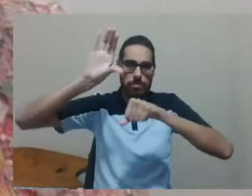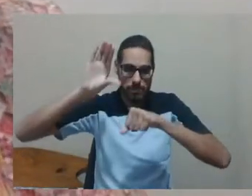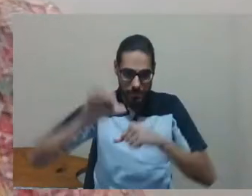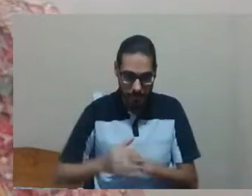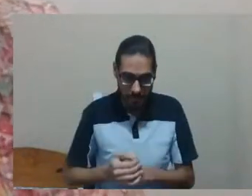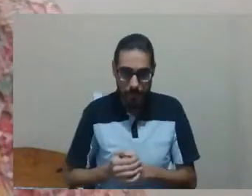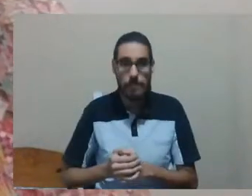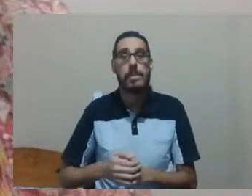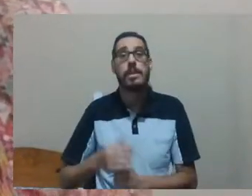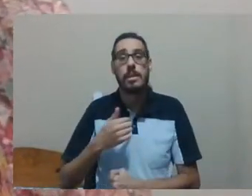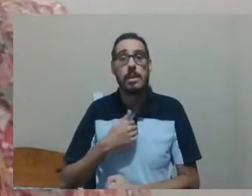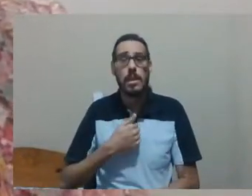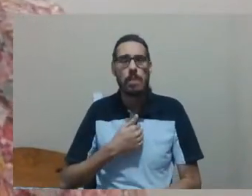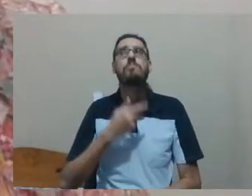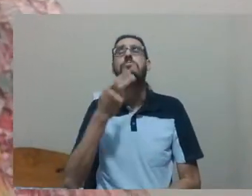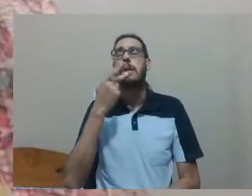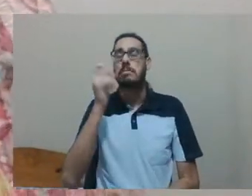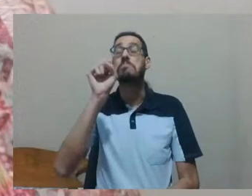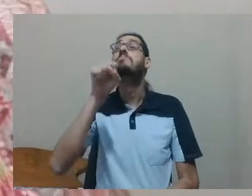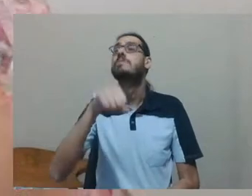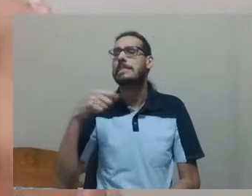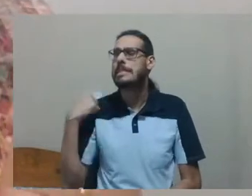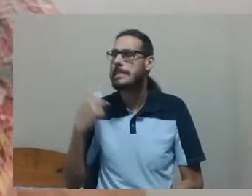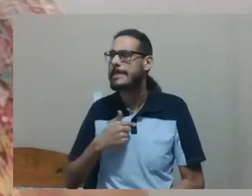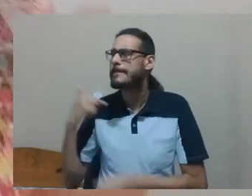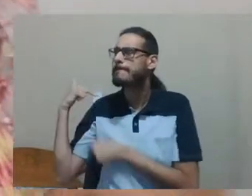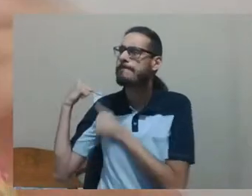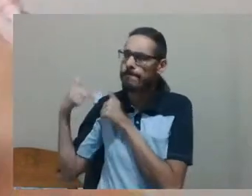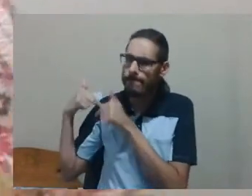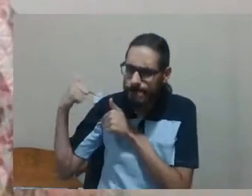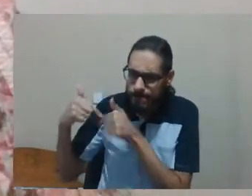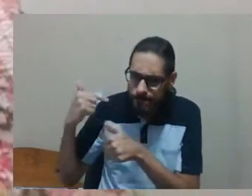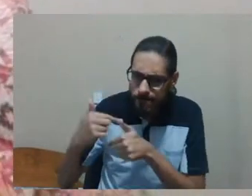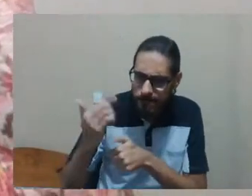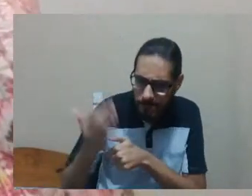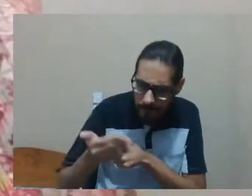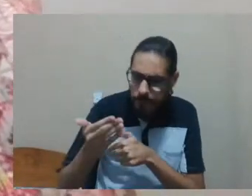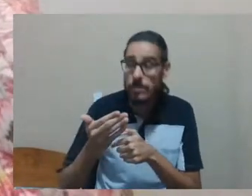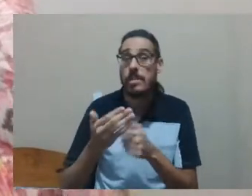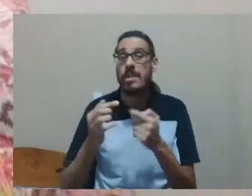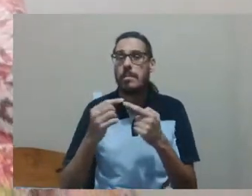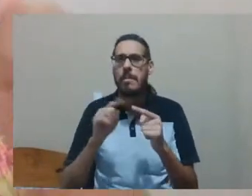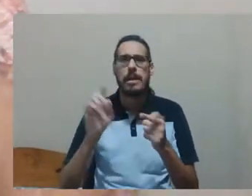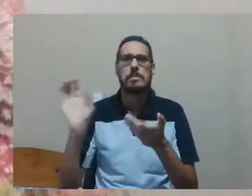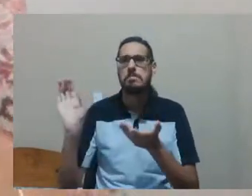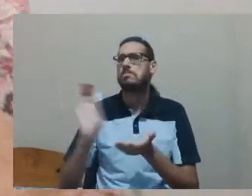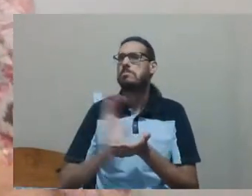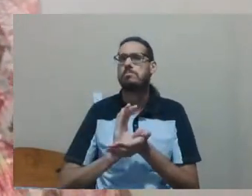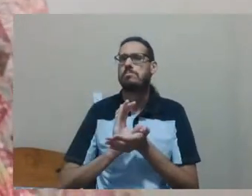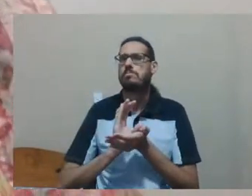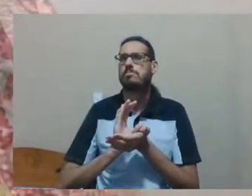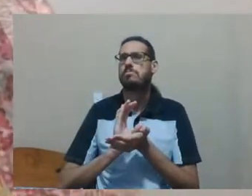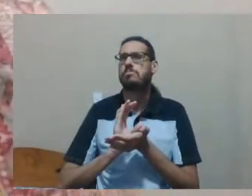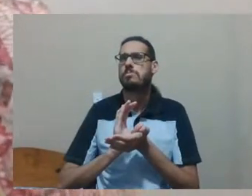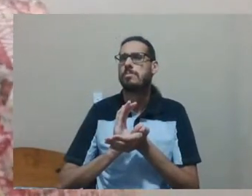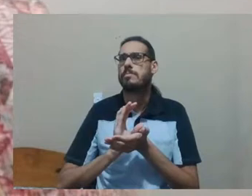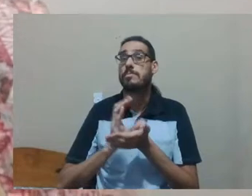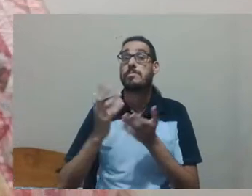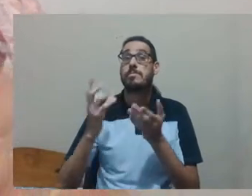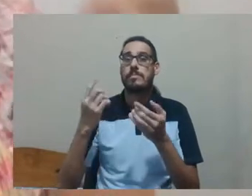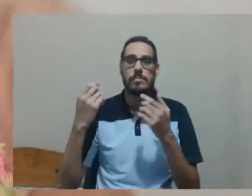sim, trabalhamos muito. E também, de onde nós conseguimos recurso? Com grande